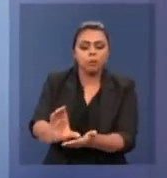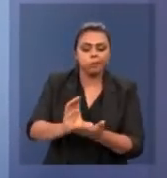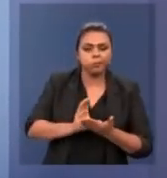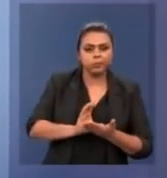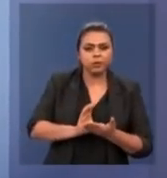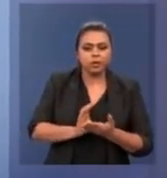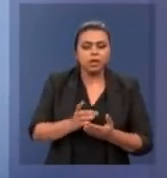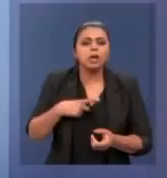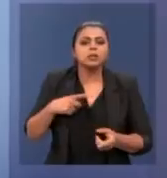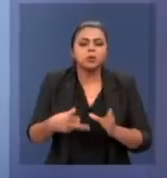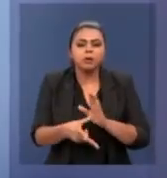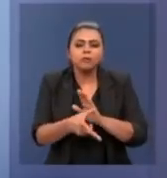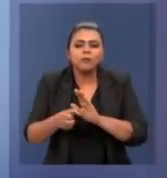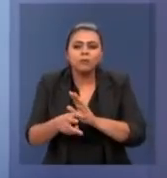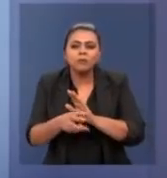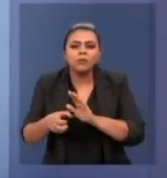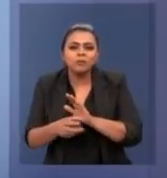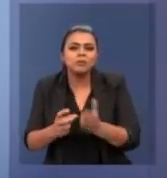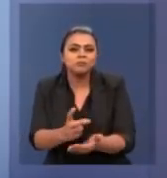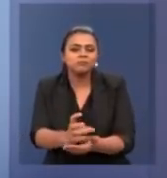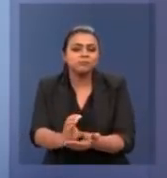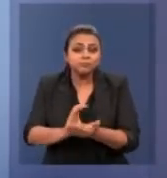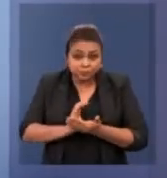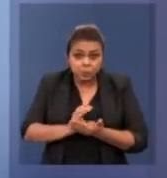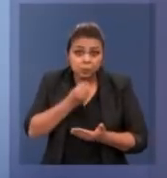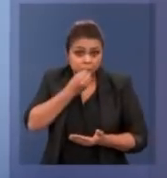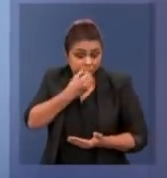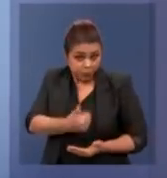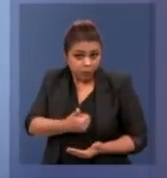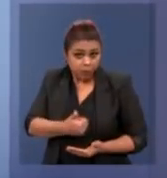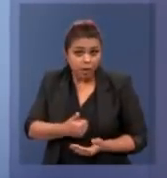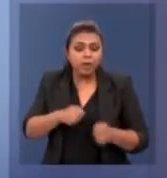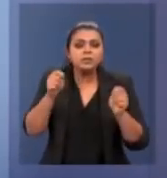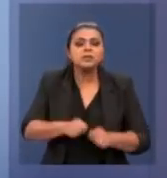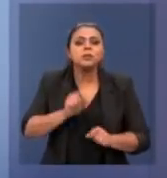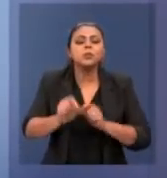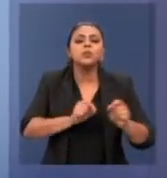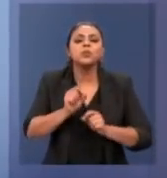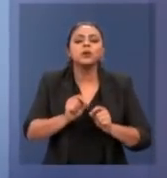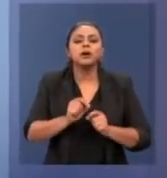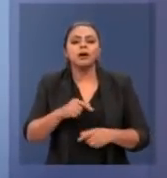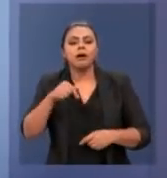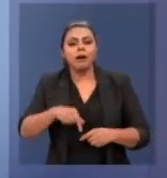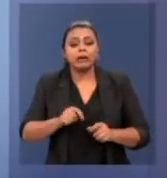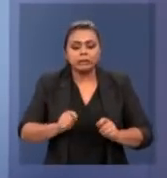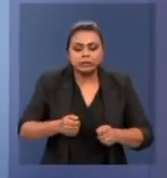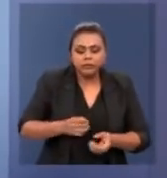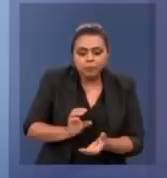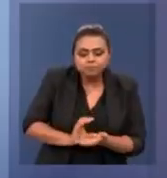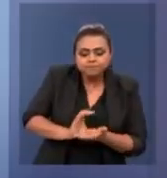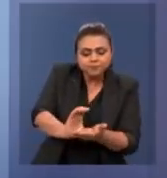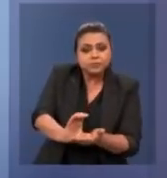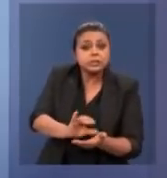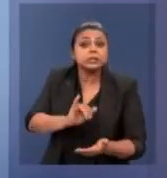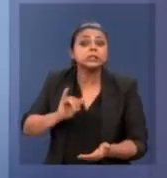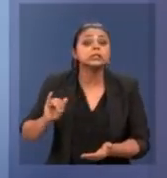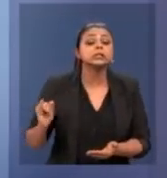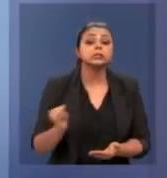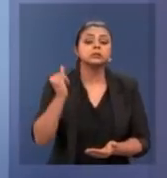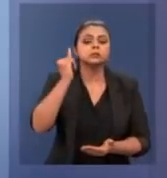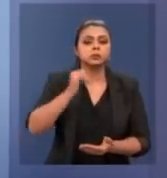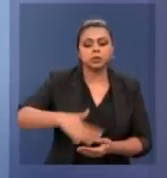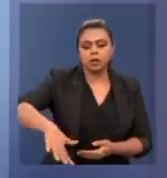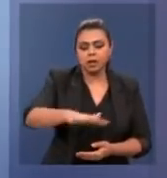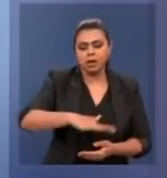de captação de recurso é boa isso permite que o estado vá fazendo investimentos importantes e que tem